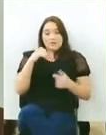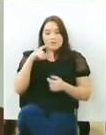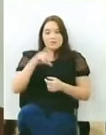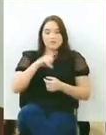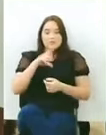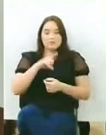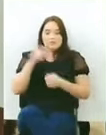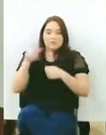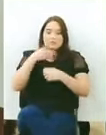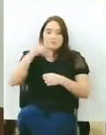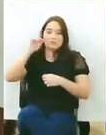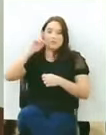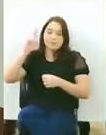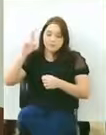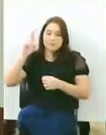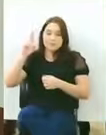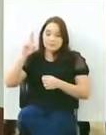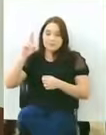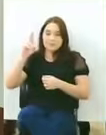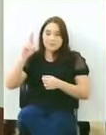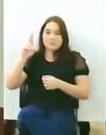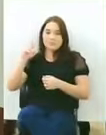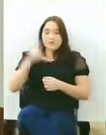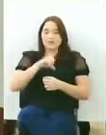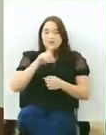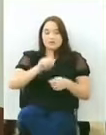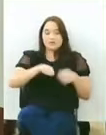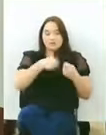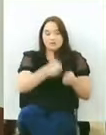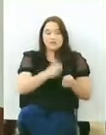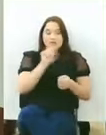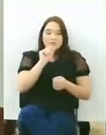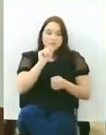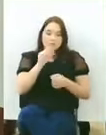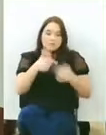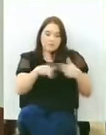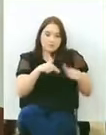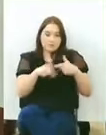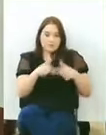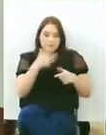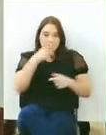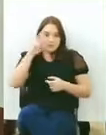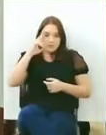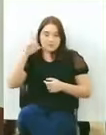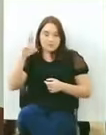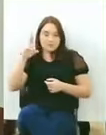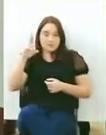de trabalharmos para Cristo é voluntariamente, nos oferecendo para o trabalho.